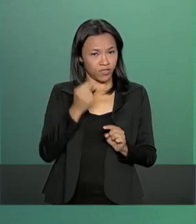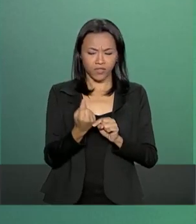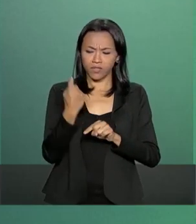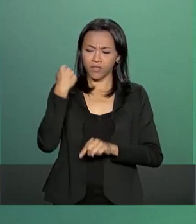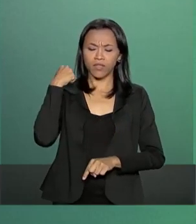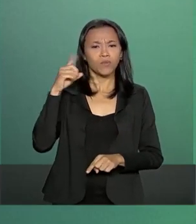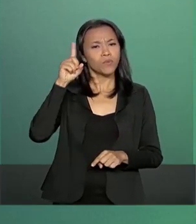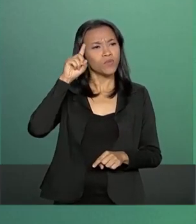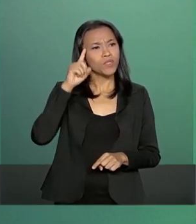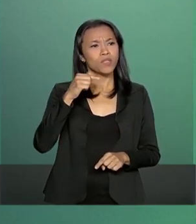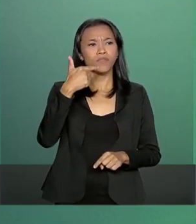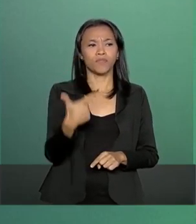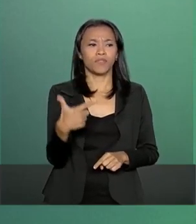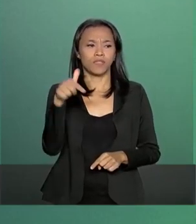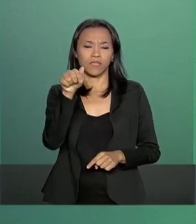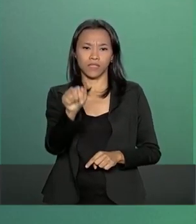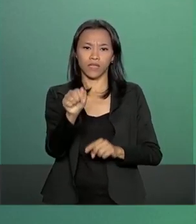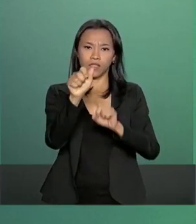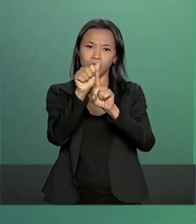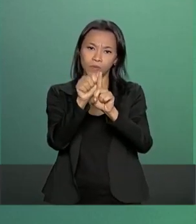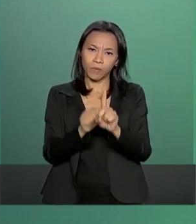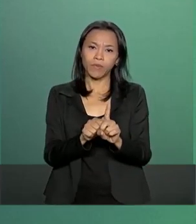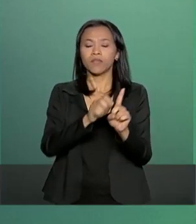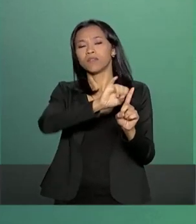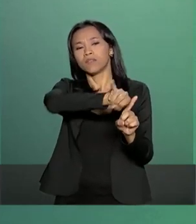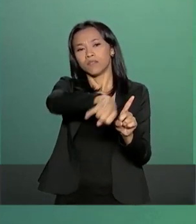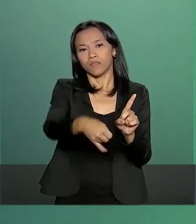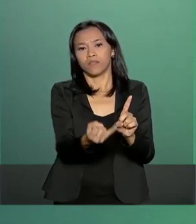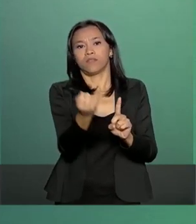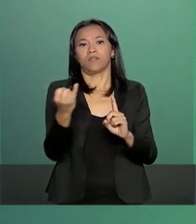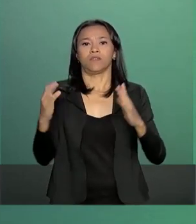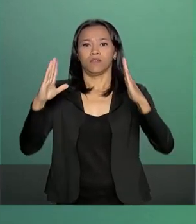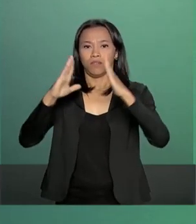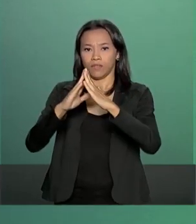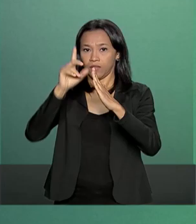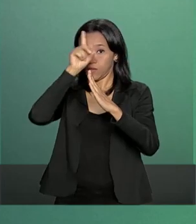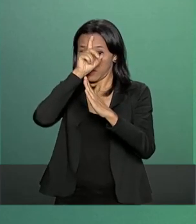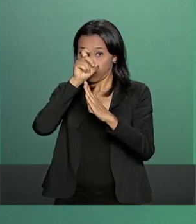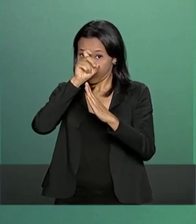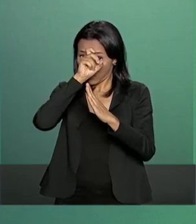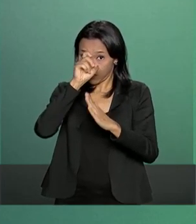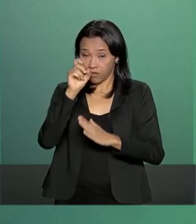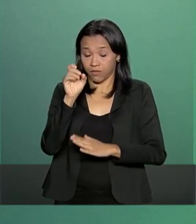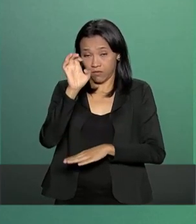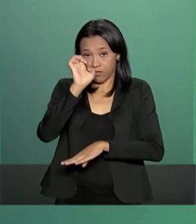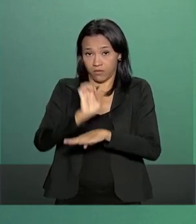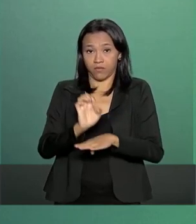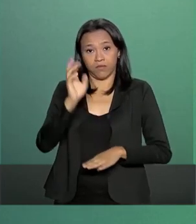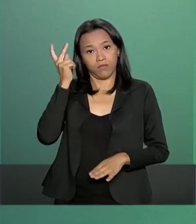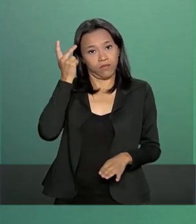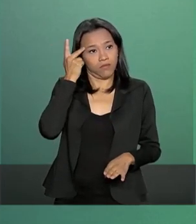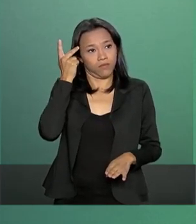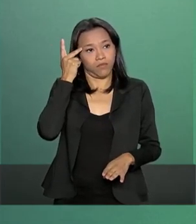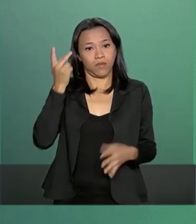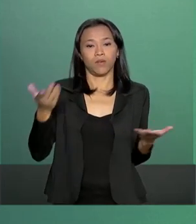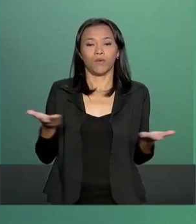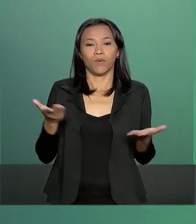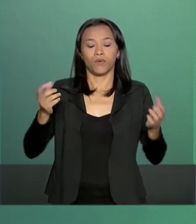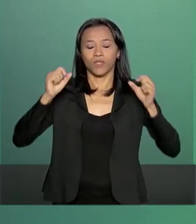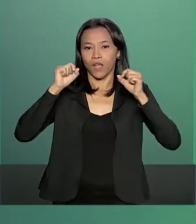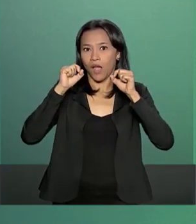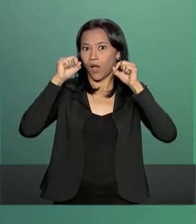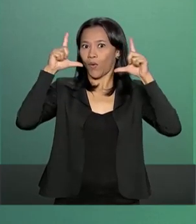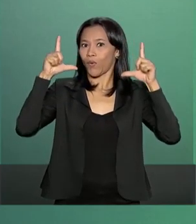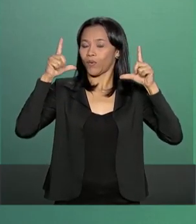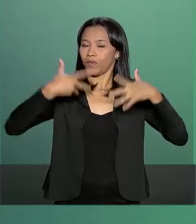27 de janeiro, no Hospital Israelita Albert Einstein. Hoje ele acordou extremamente